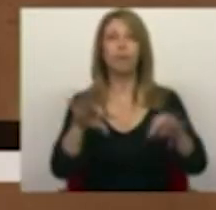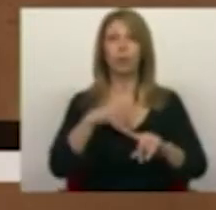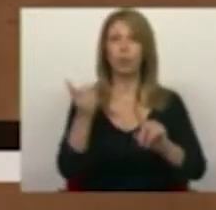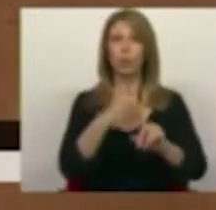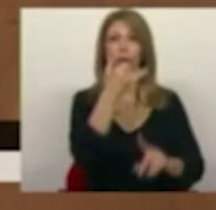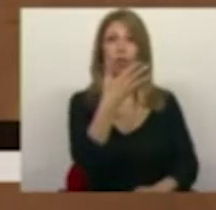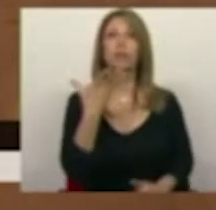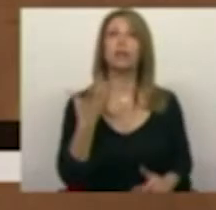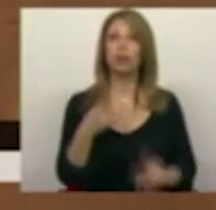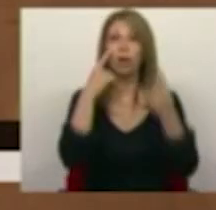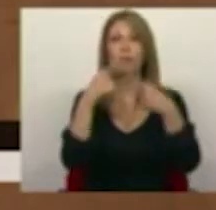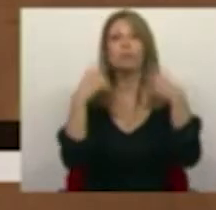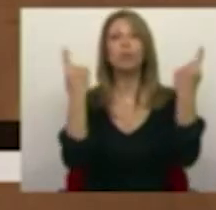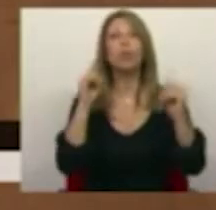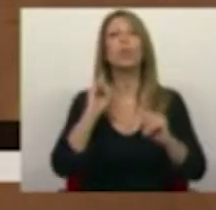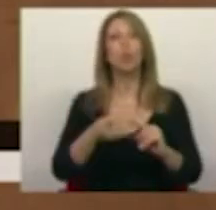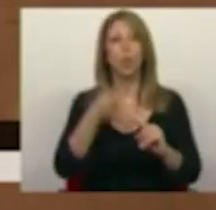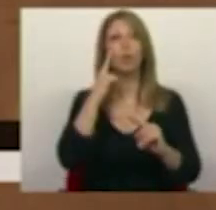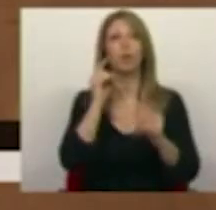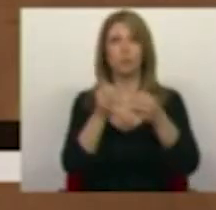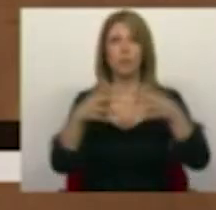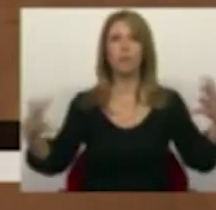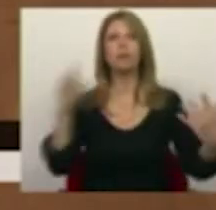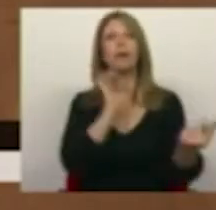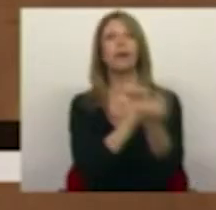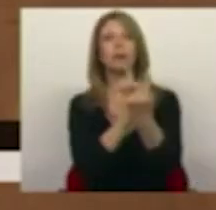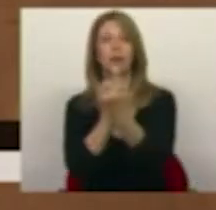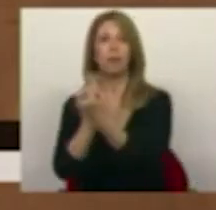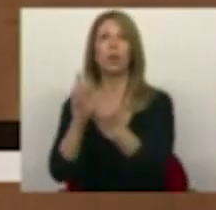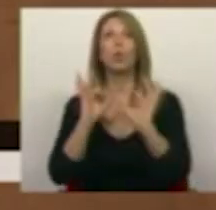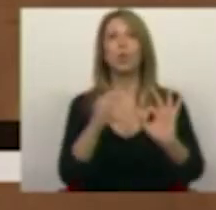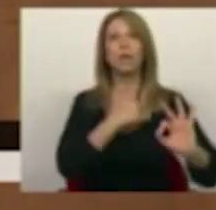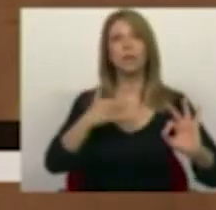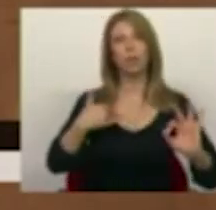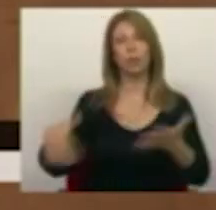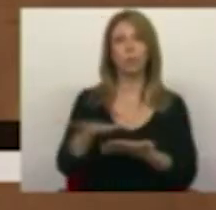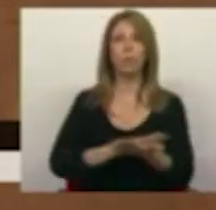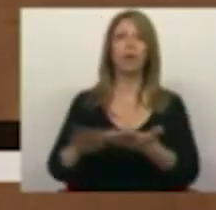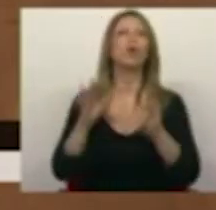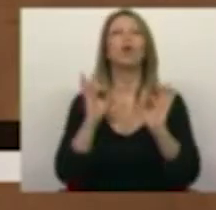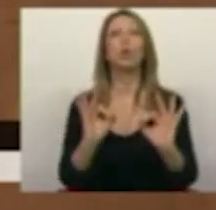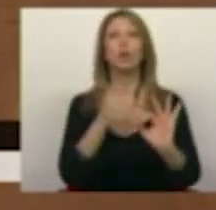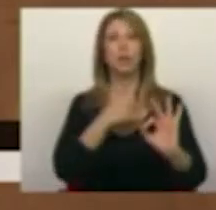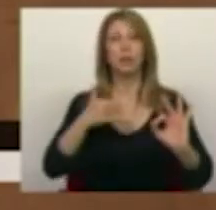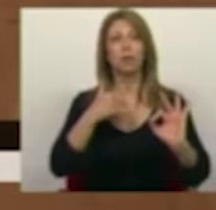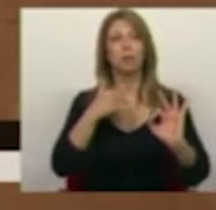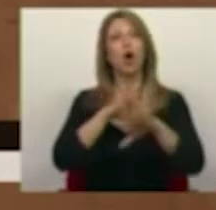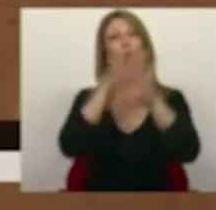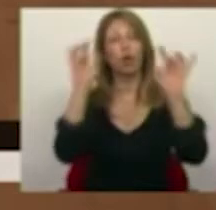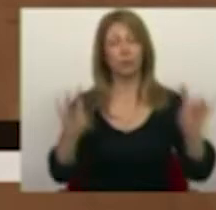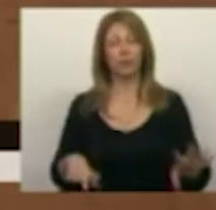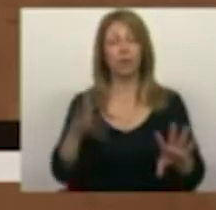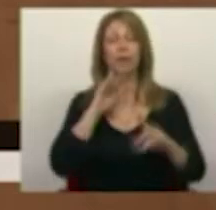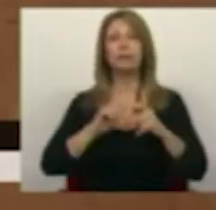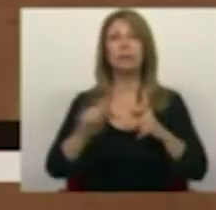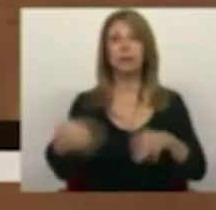2019 revelam um crescimento dos atendimentos, quer nos cuidados de saúde primários, quer nos cuidados hospitalares, na generalidade das linhas de